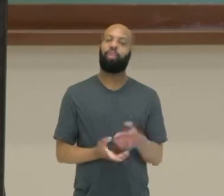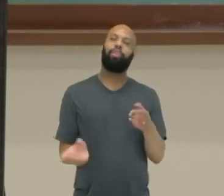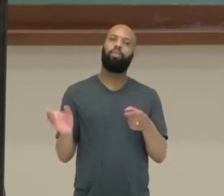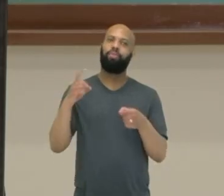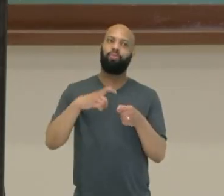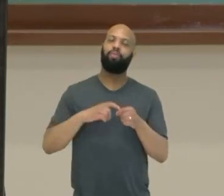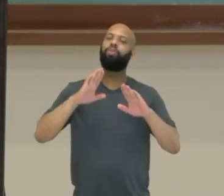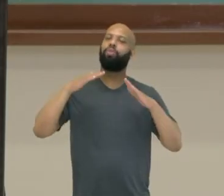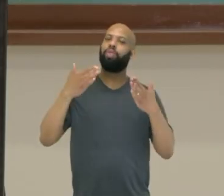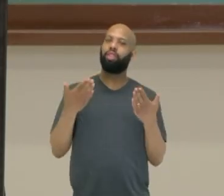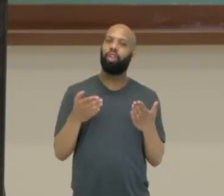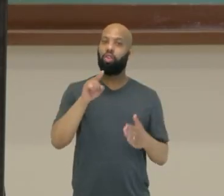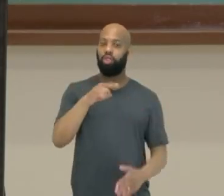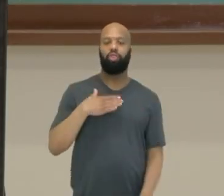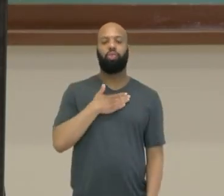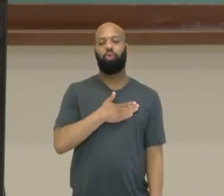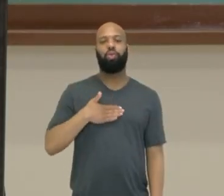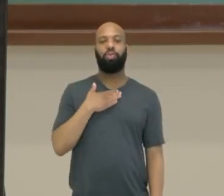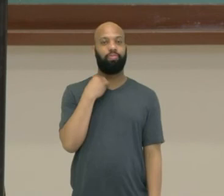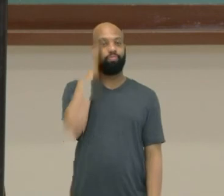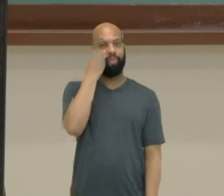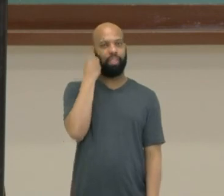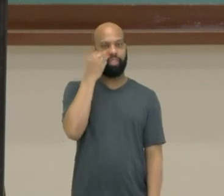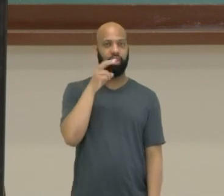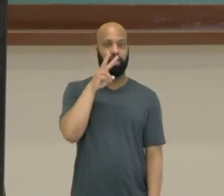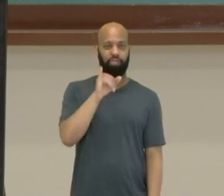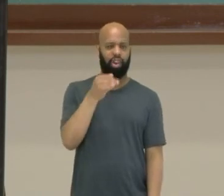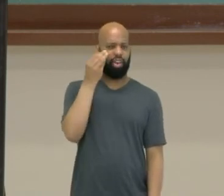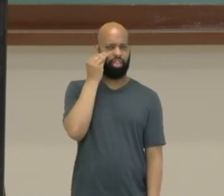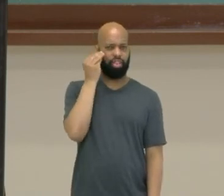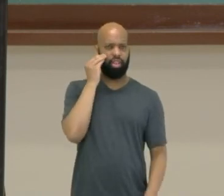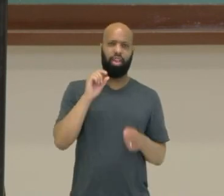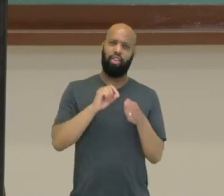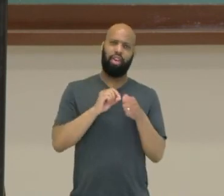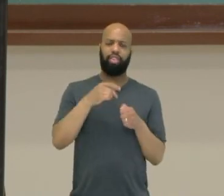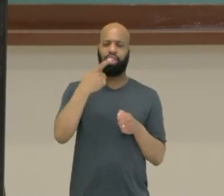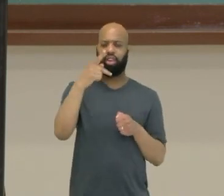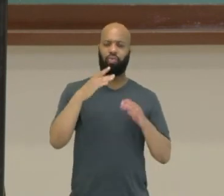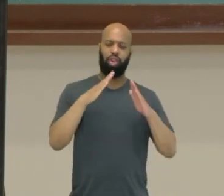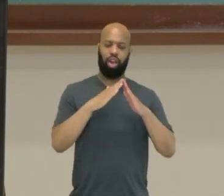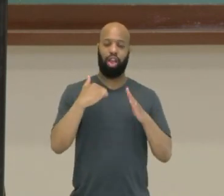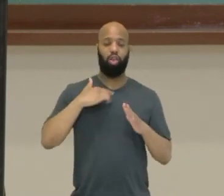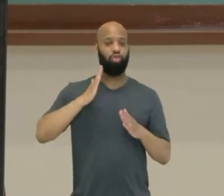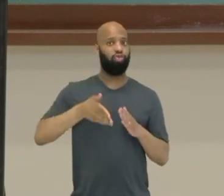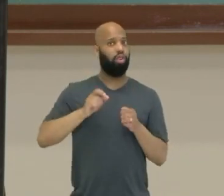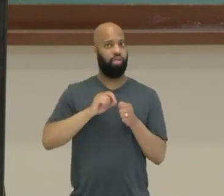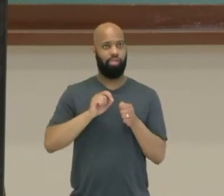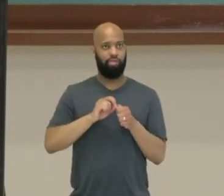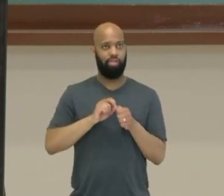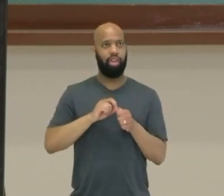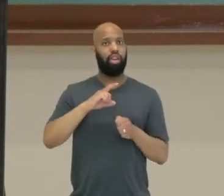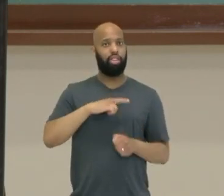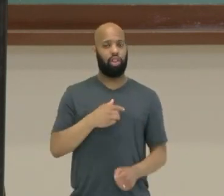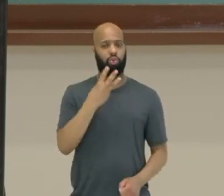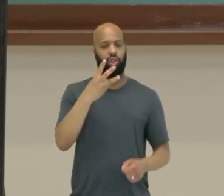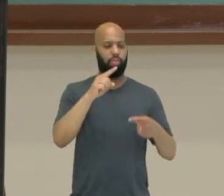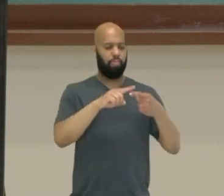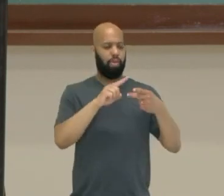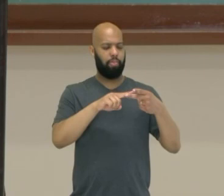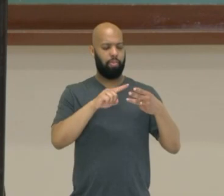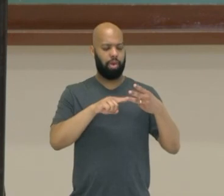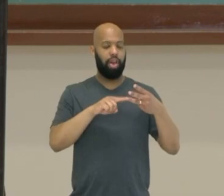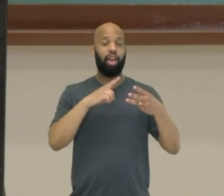Retornamos. E aí, gostou desse experimento? Vai tentar fazer na sua casa? Eu fiz o meu aqui. Então lembrando que eu tenho os 3 elementos aqui.